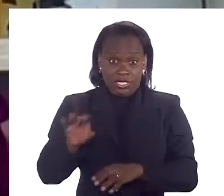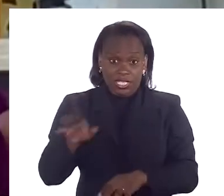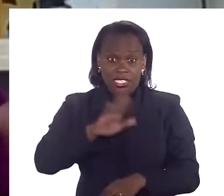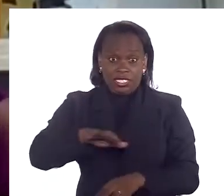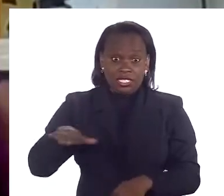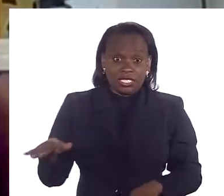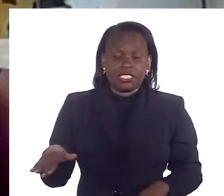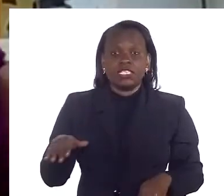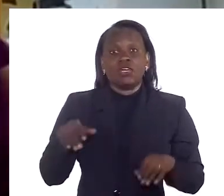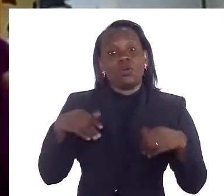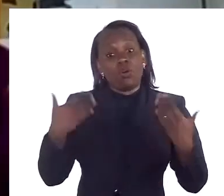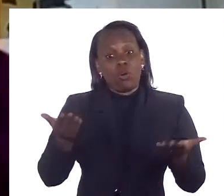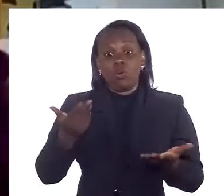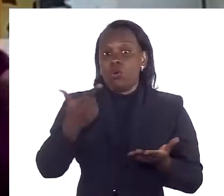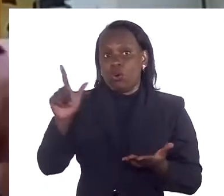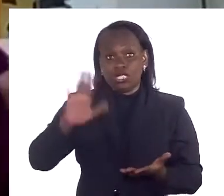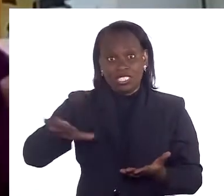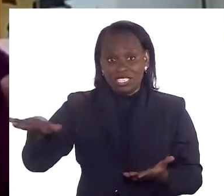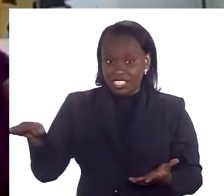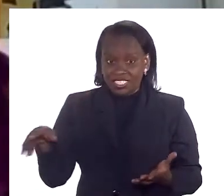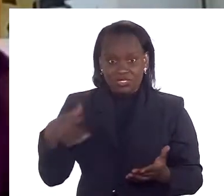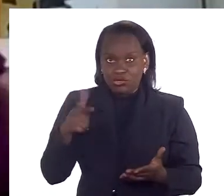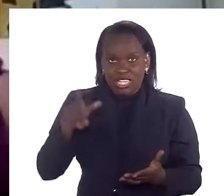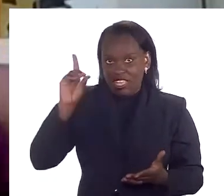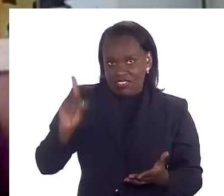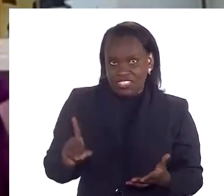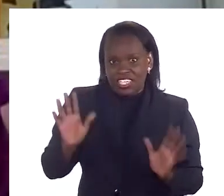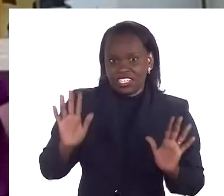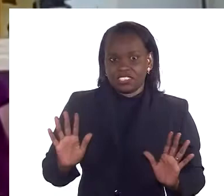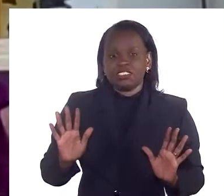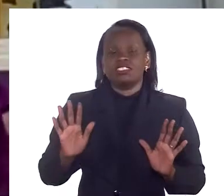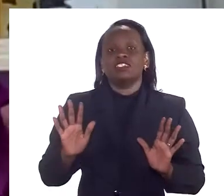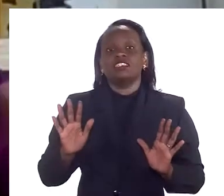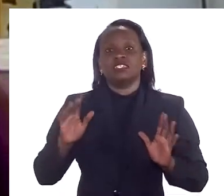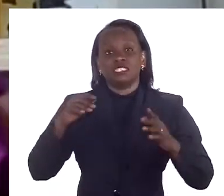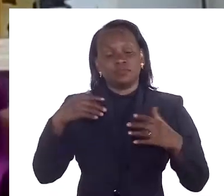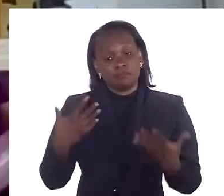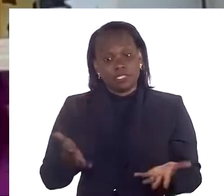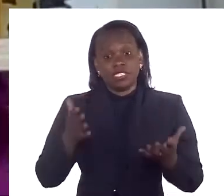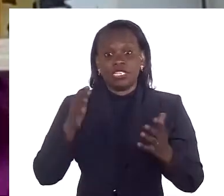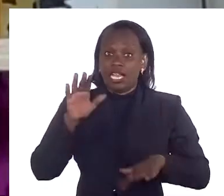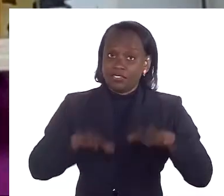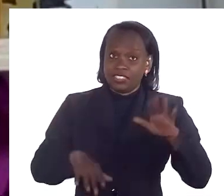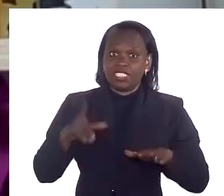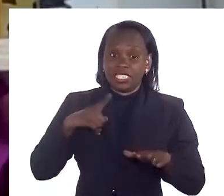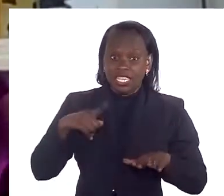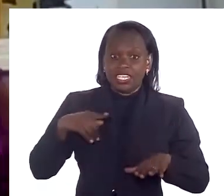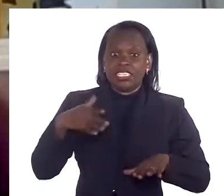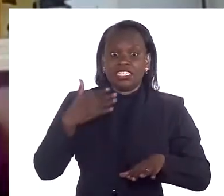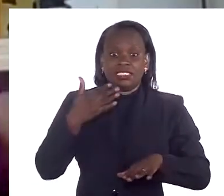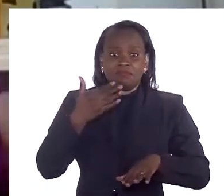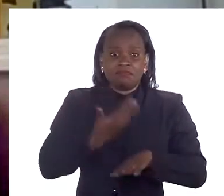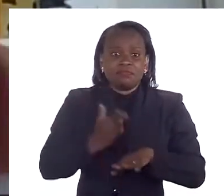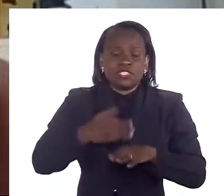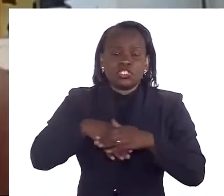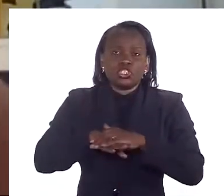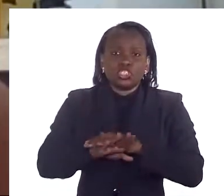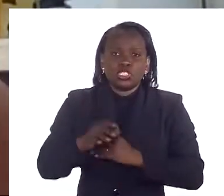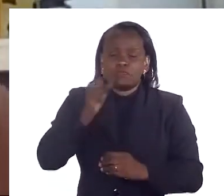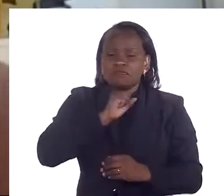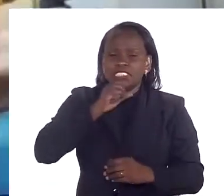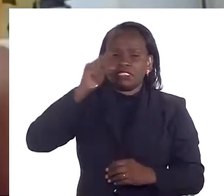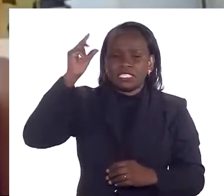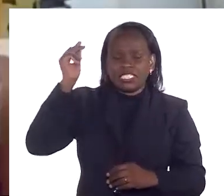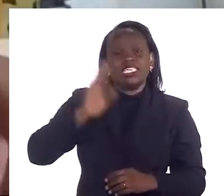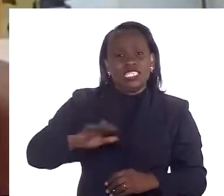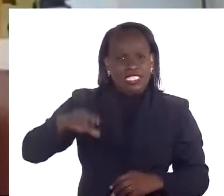ensinar algo para essas crianças ou para as outras crianças que acho que não têm deficiência, apesar de às vezes ter práticas arcaicas, ela aprende,